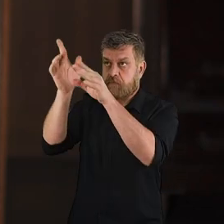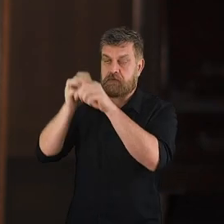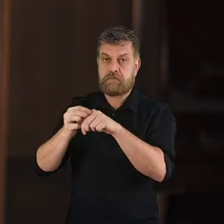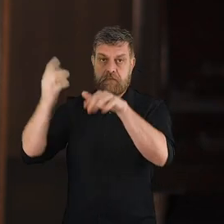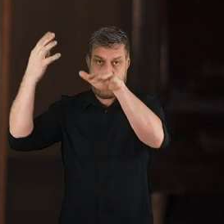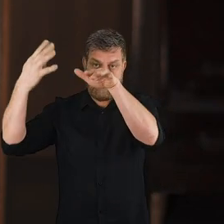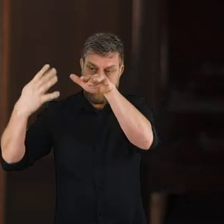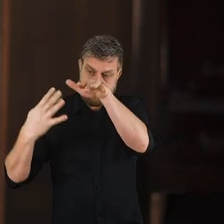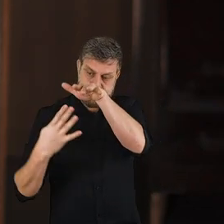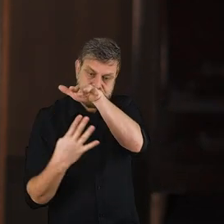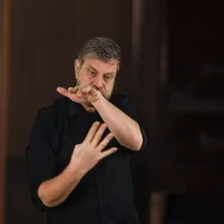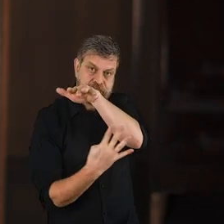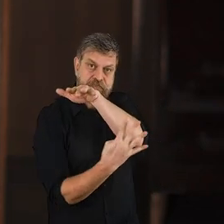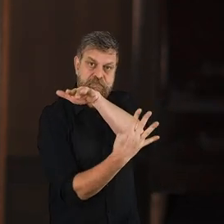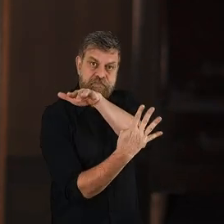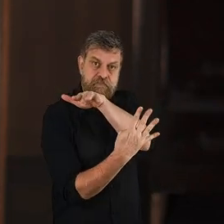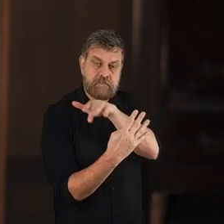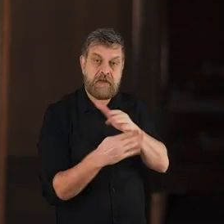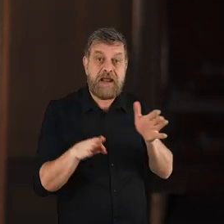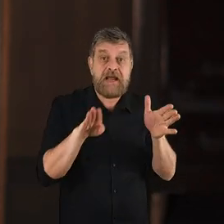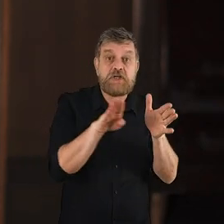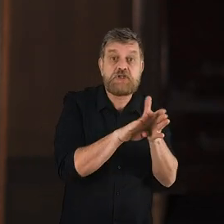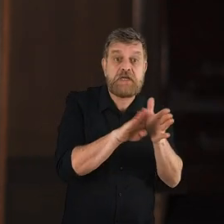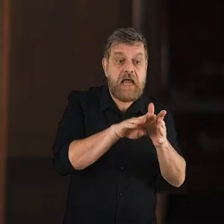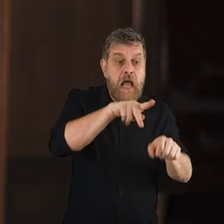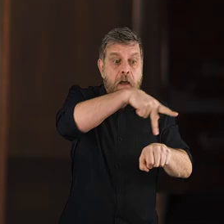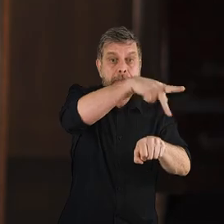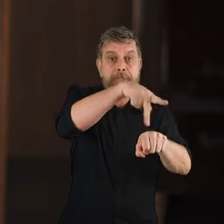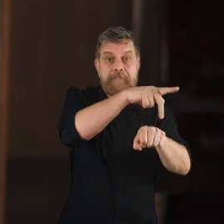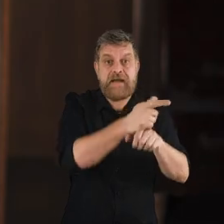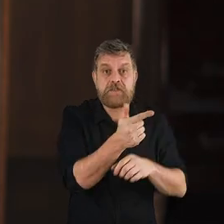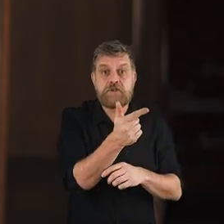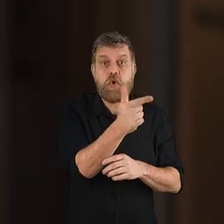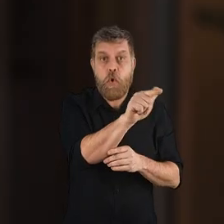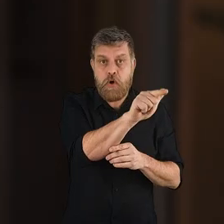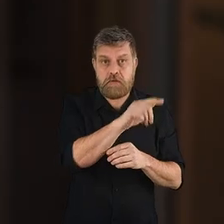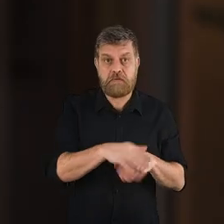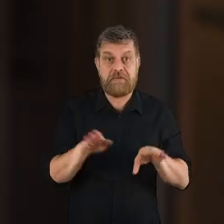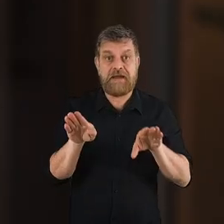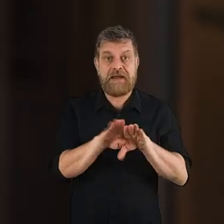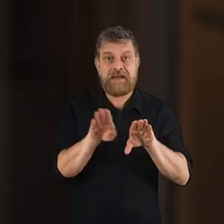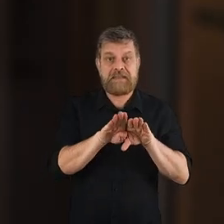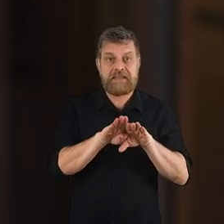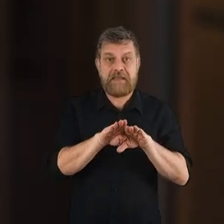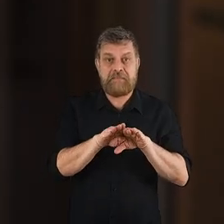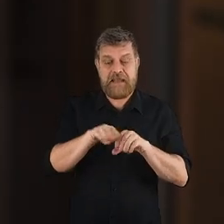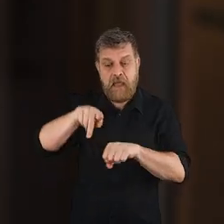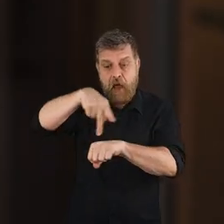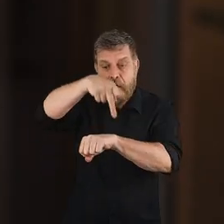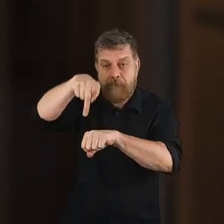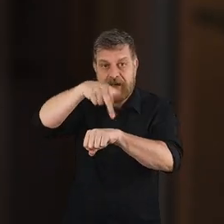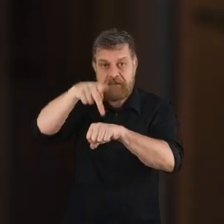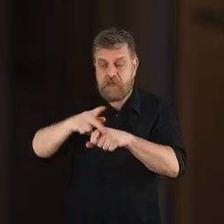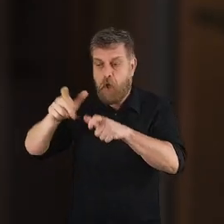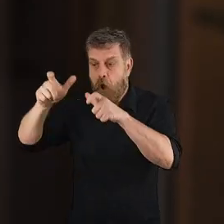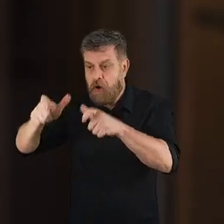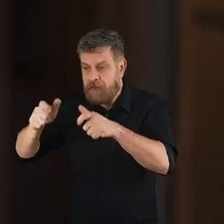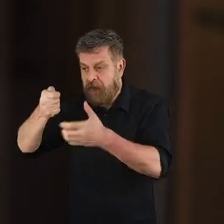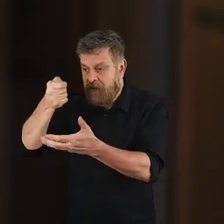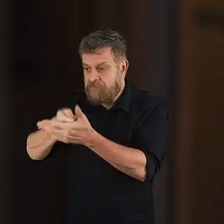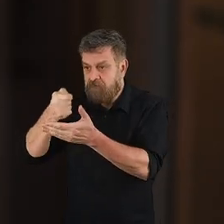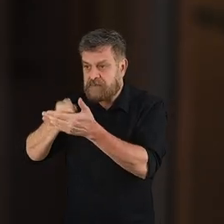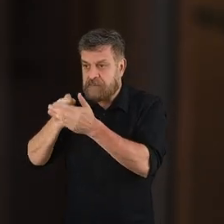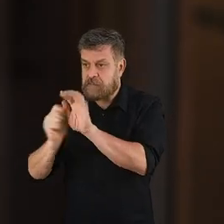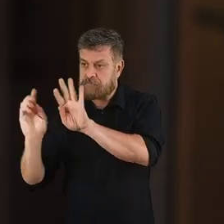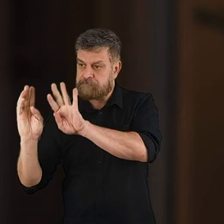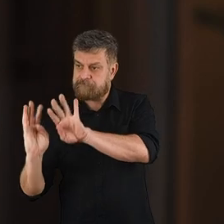em que se encontra para chegar a um outro território de outro país. E o deslocado interno é aquele que sai